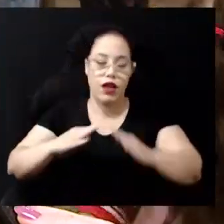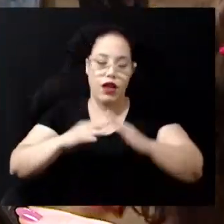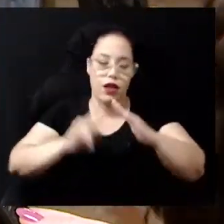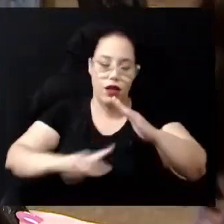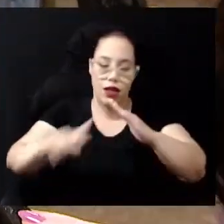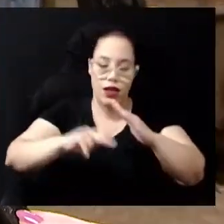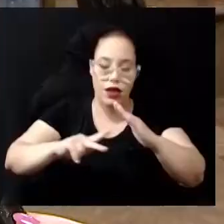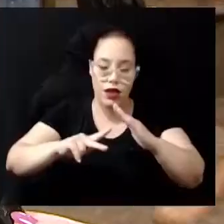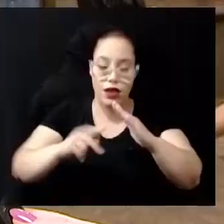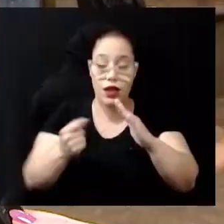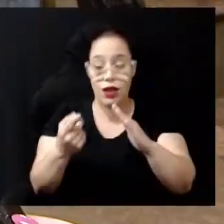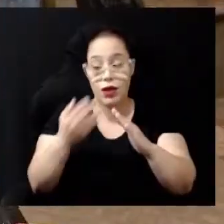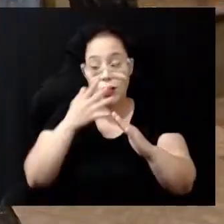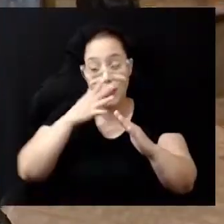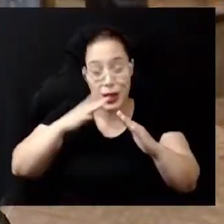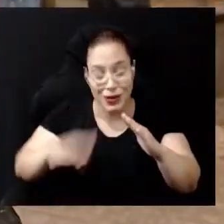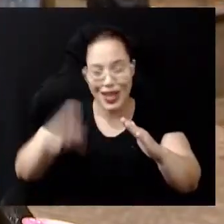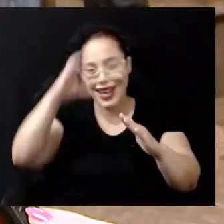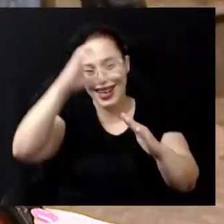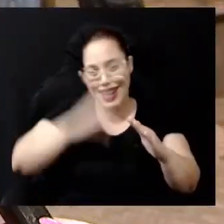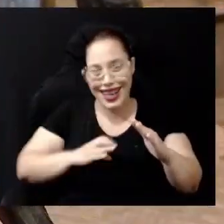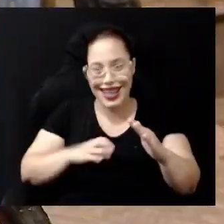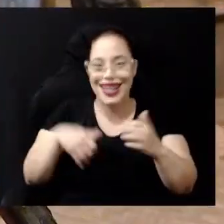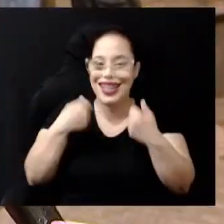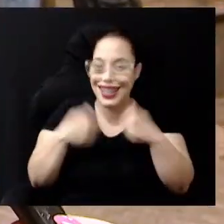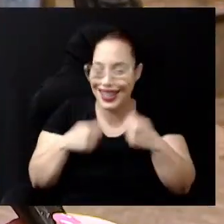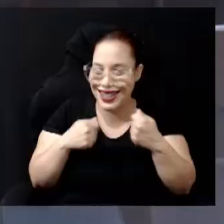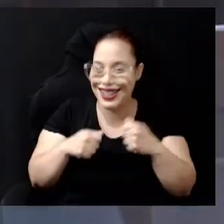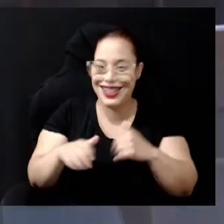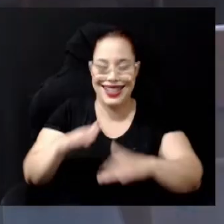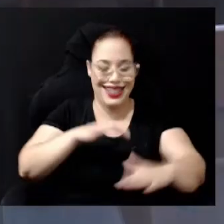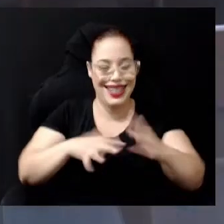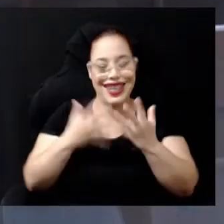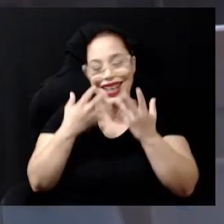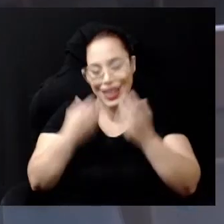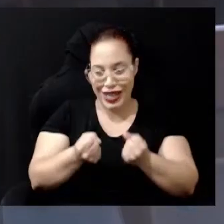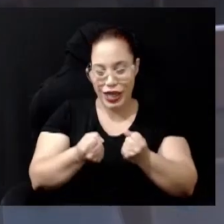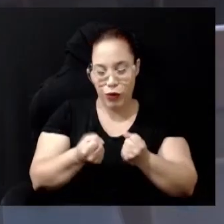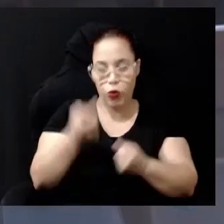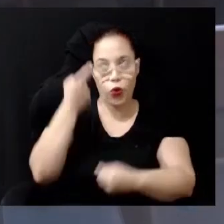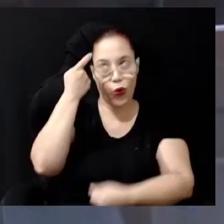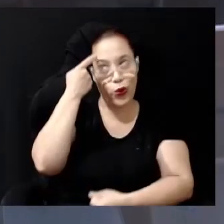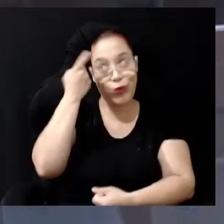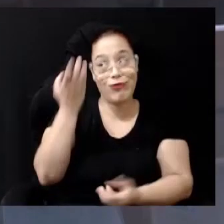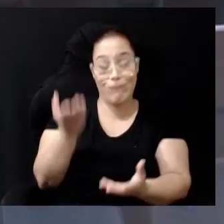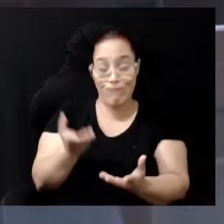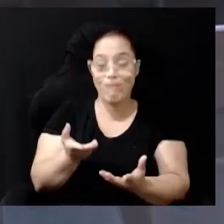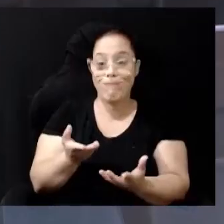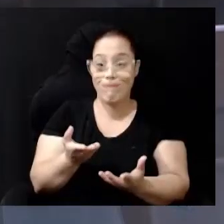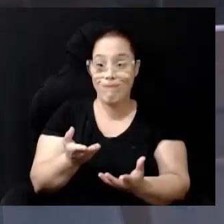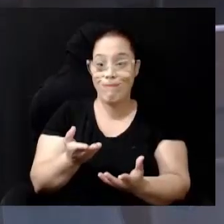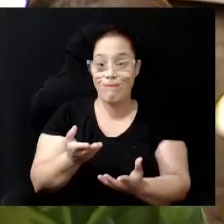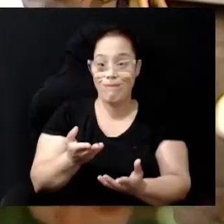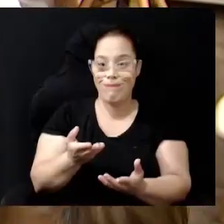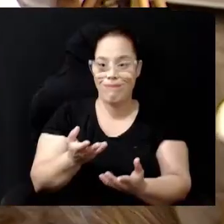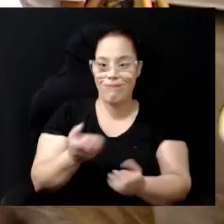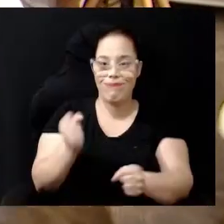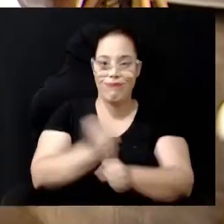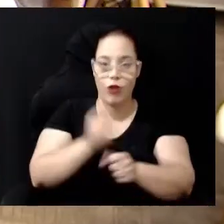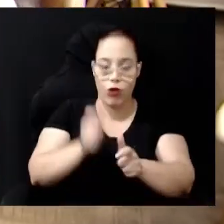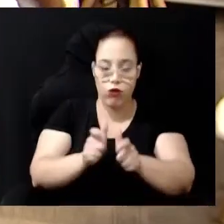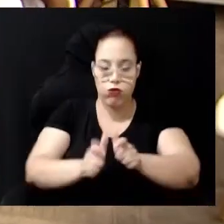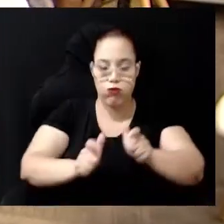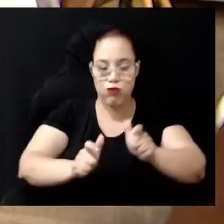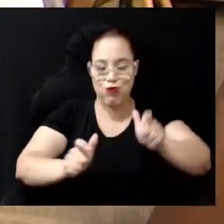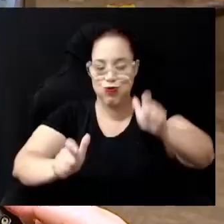pensa a casa do Povo o povo tem os pequenos cidadãos aí que precisam ter o seu processo de acolhimento e a gente pensar que eh